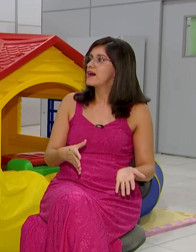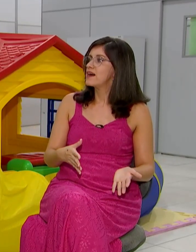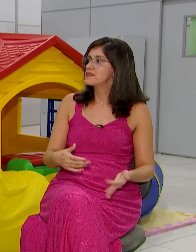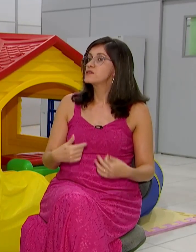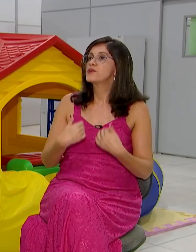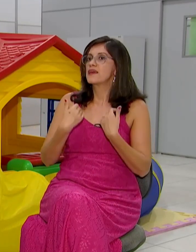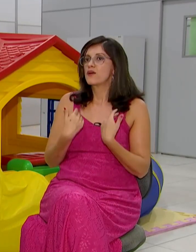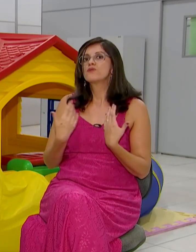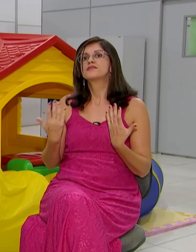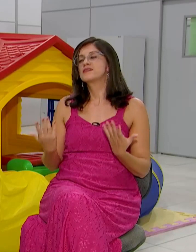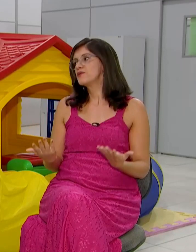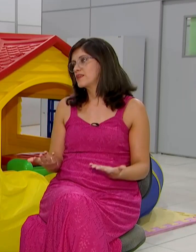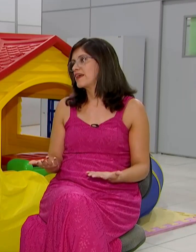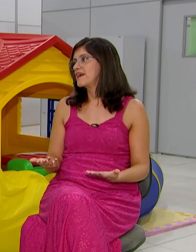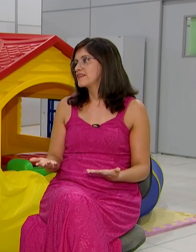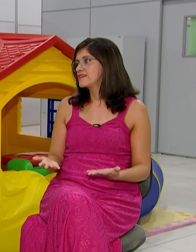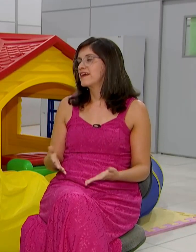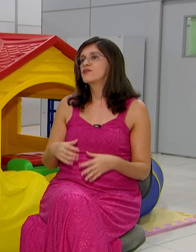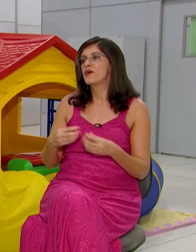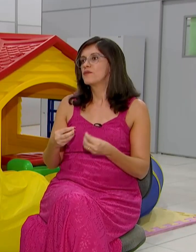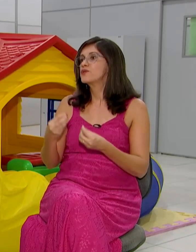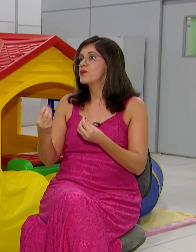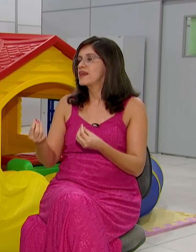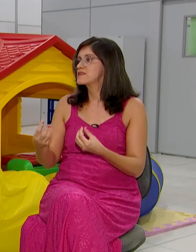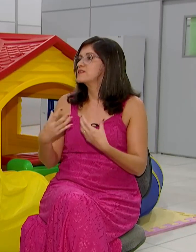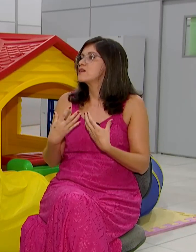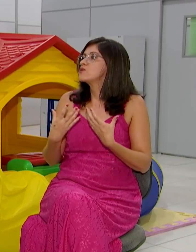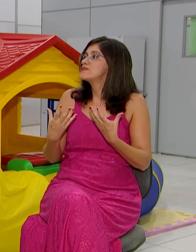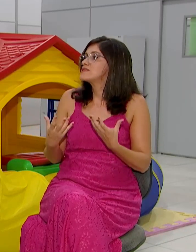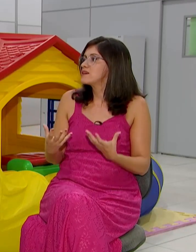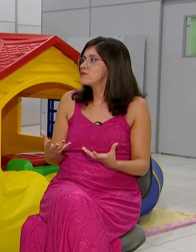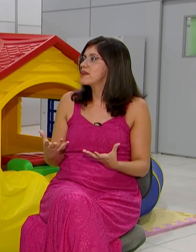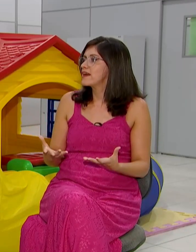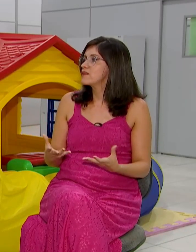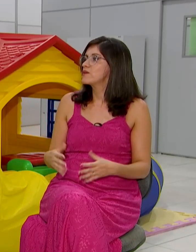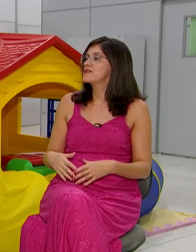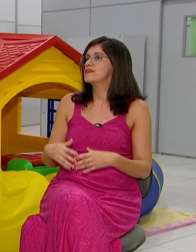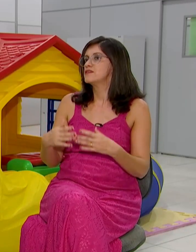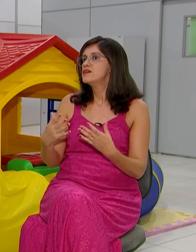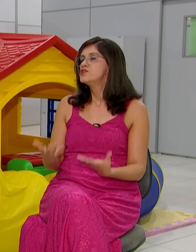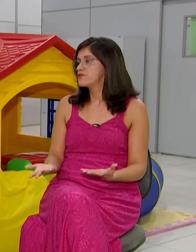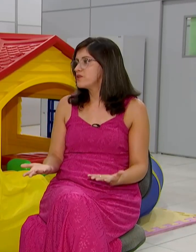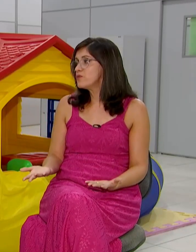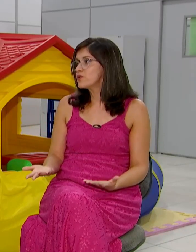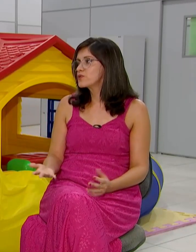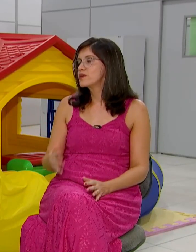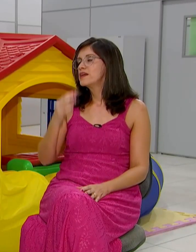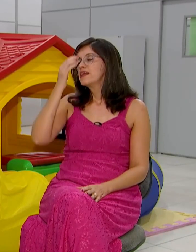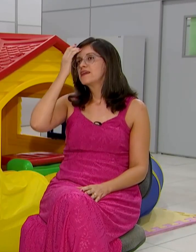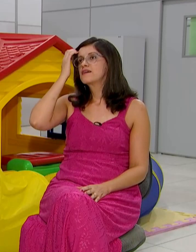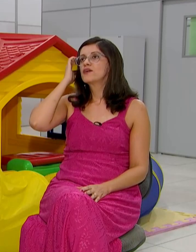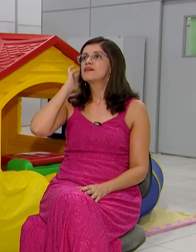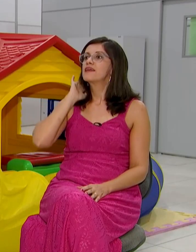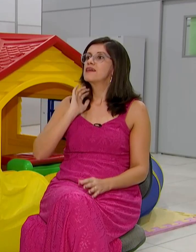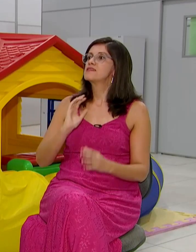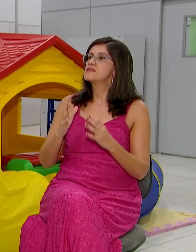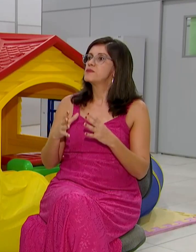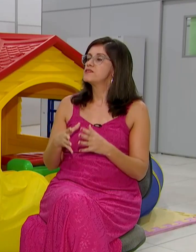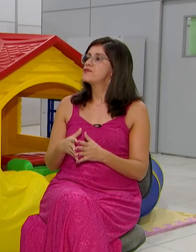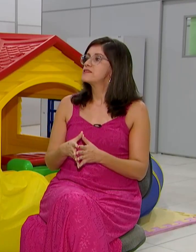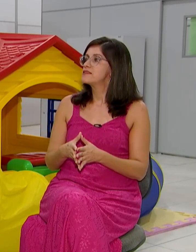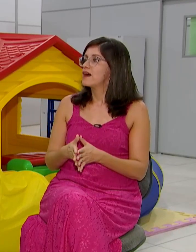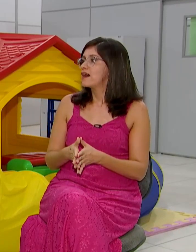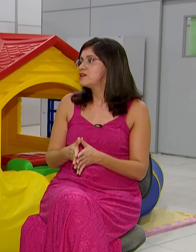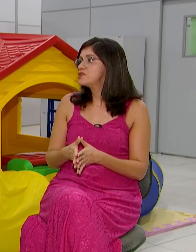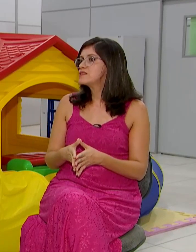ser respeitadas, porque é a condição dela, né? Não é uma doença, mas é a condição dela, uma maneira de ver o mundo. Então ela tem